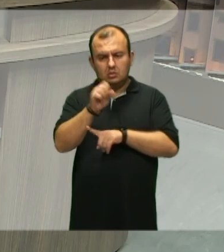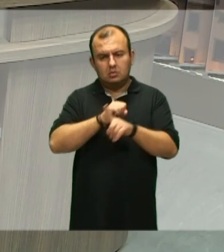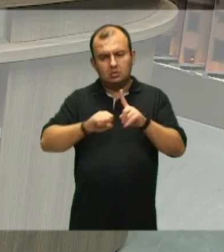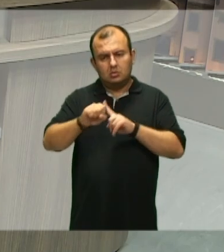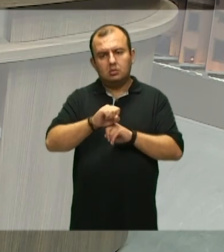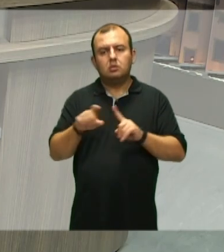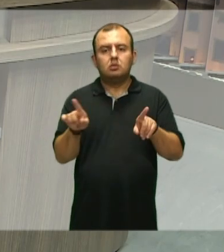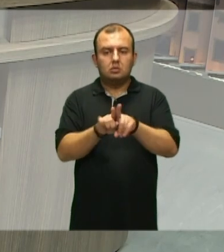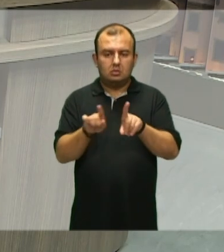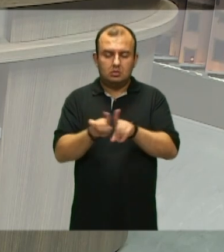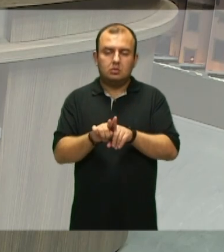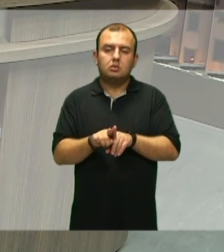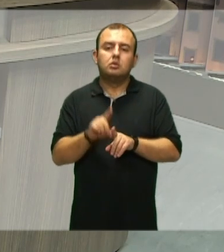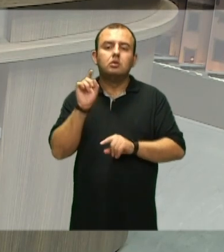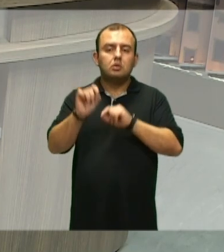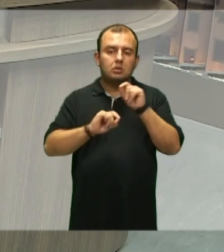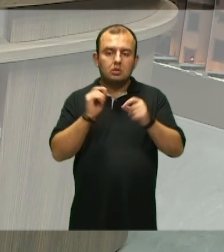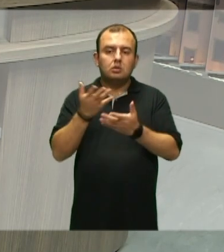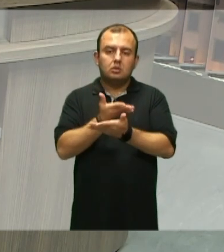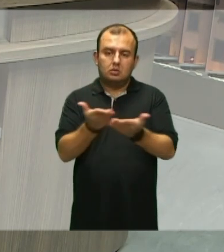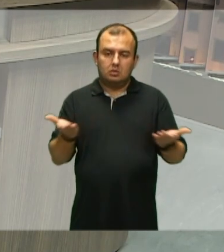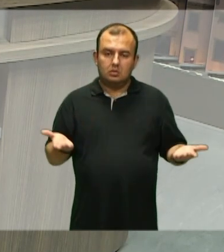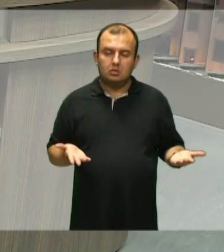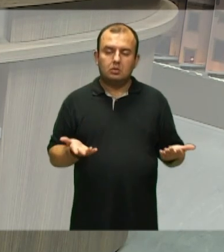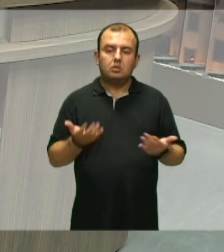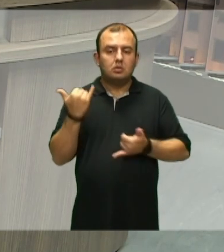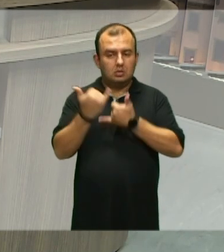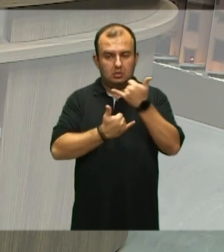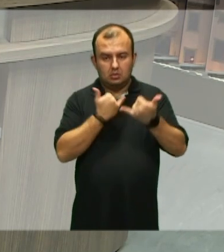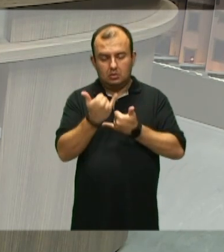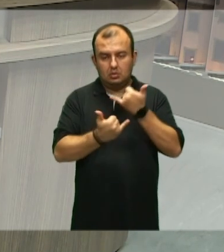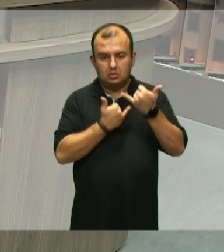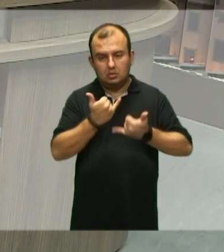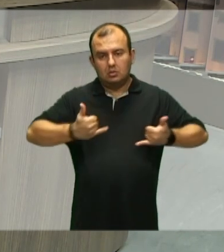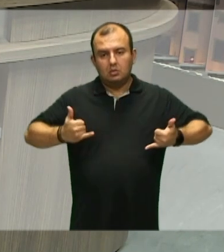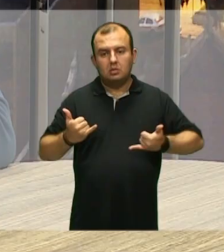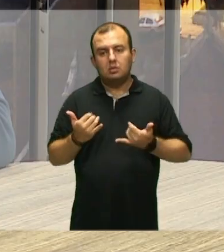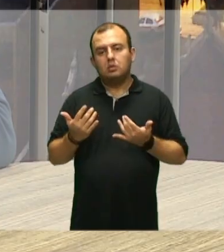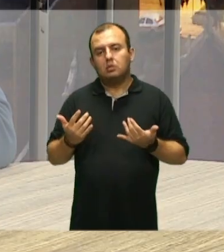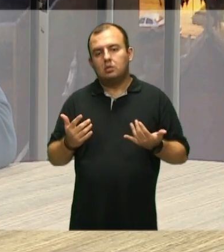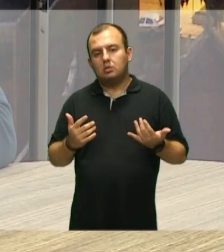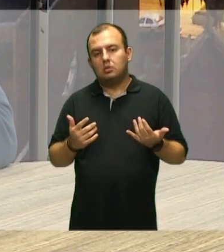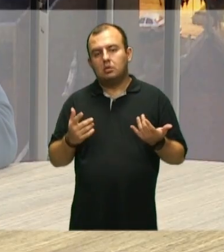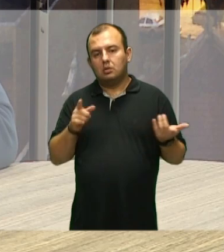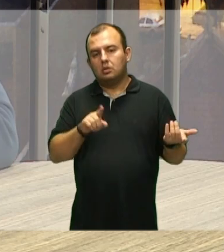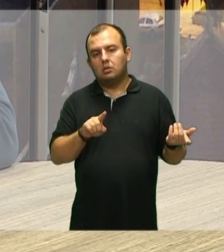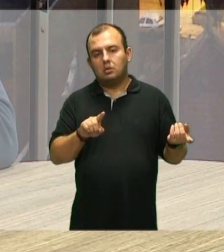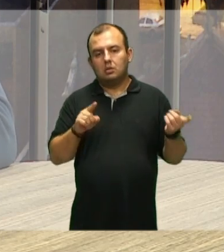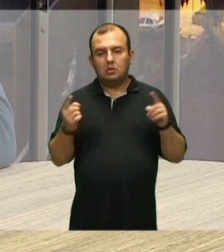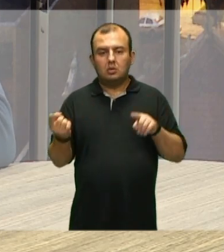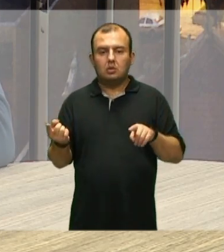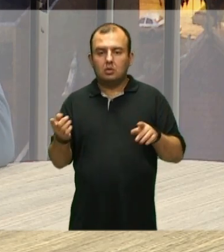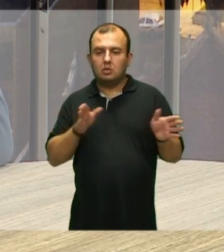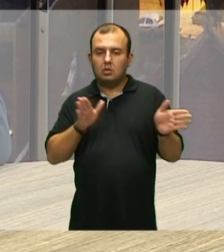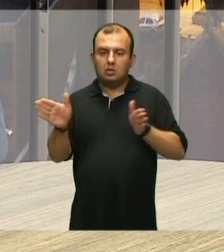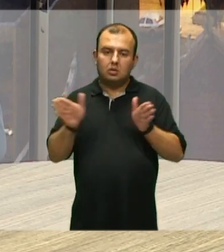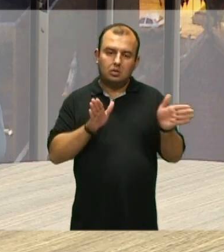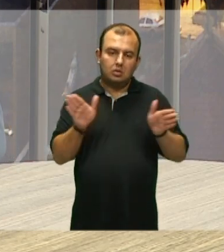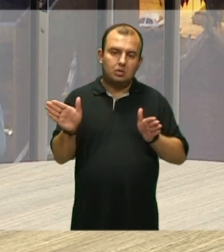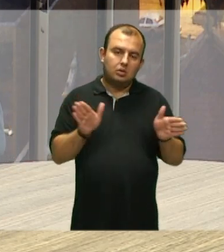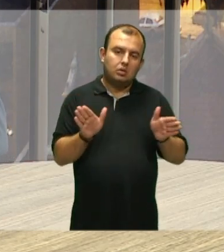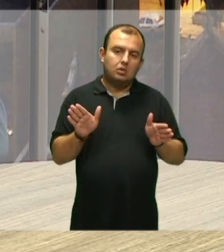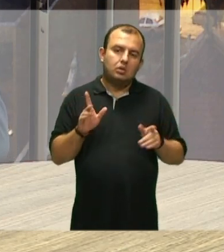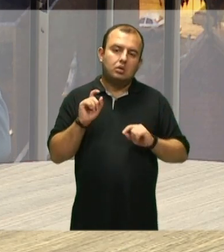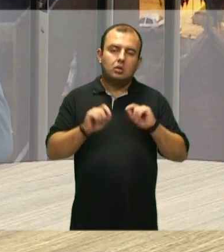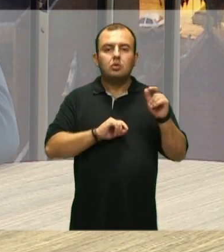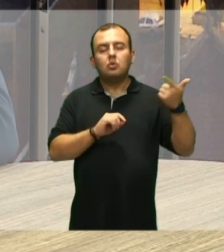aí entra para que serve, né? Serve para isso também, eu brinco lá, agora fazendo o jogo do contrário, né? Para dar acesso a quem